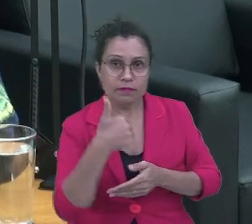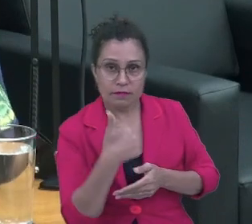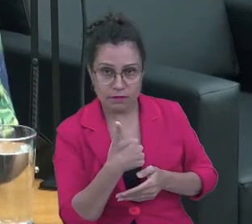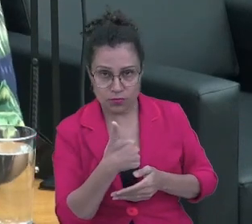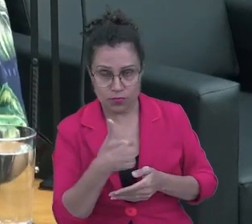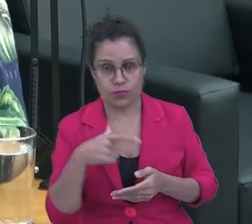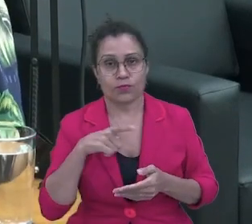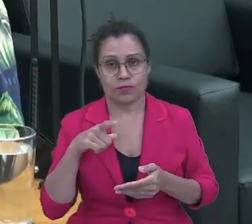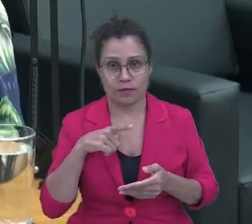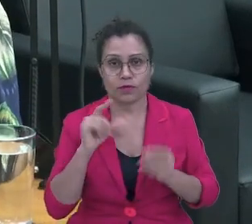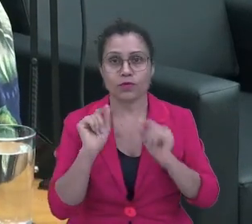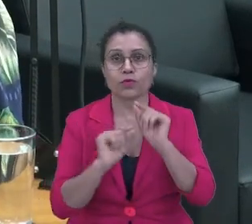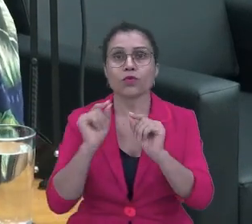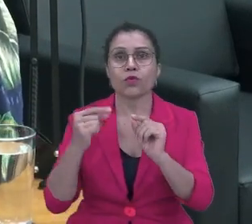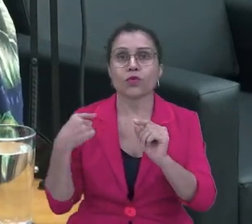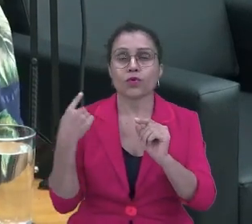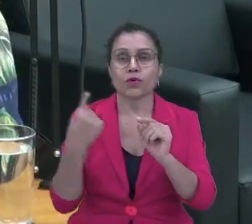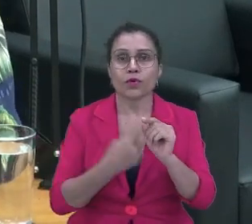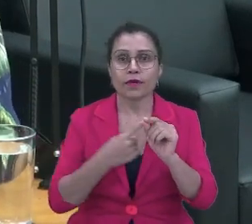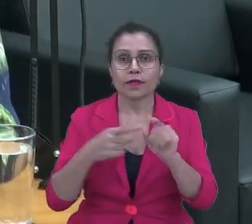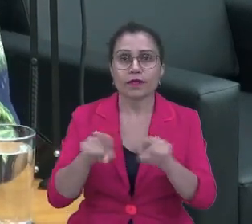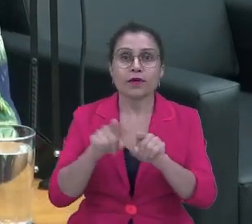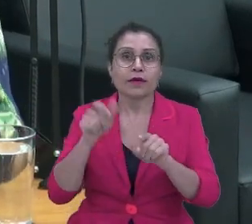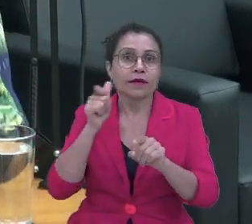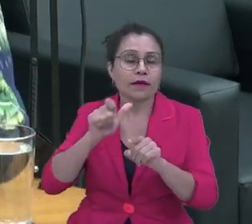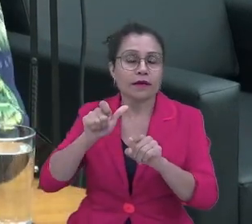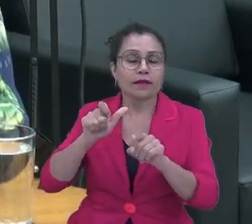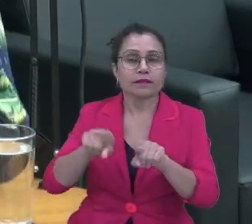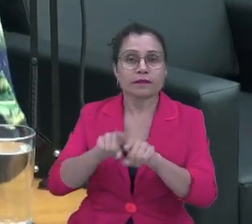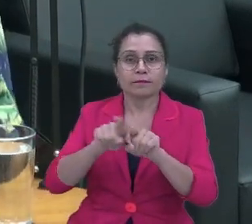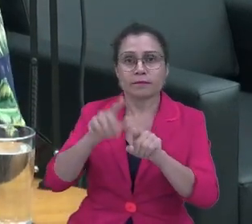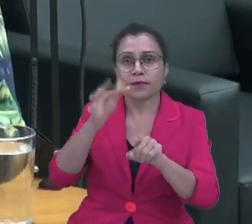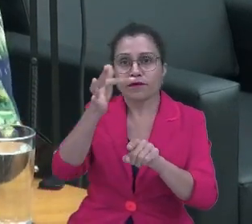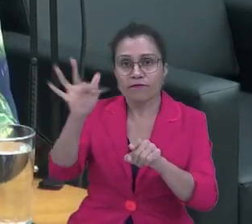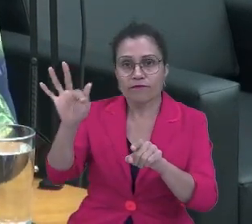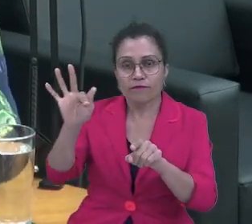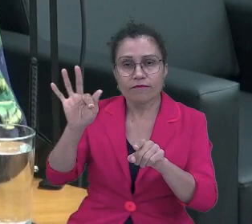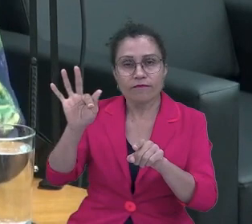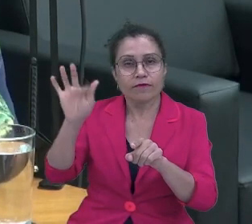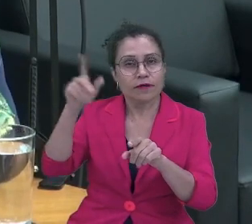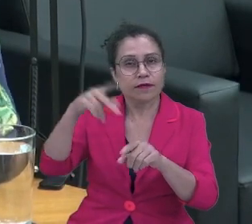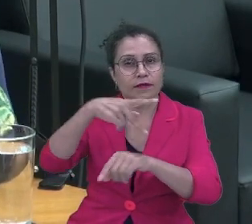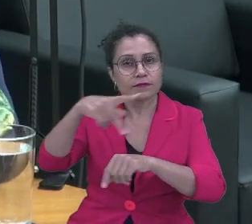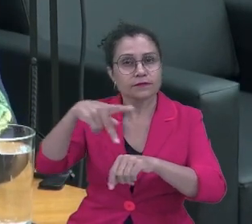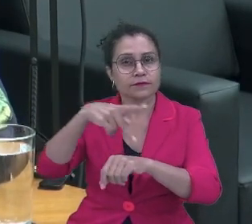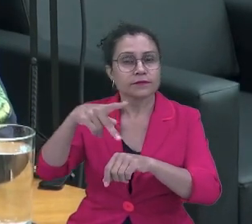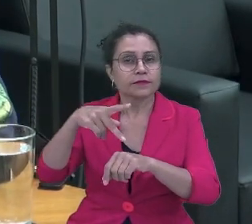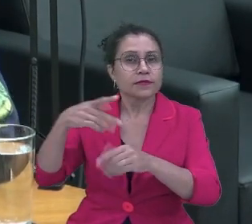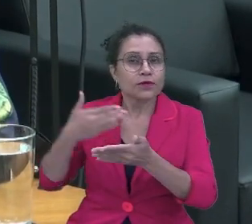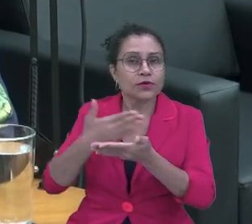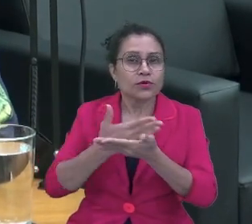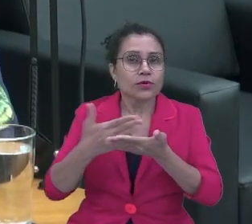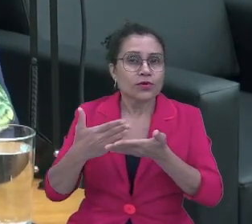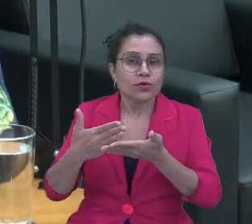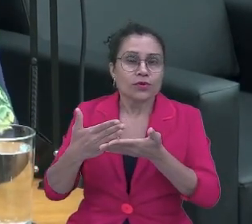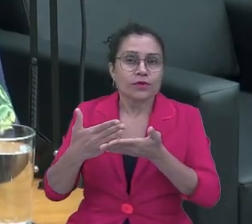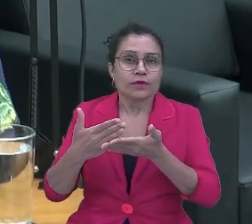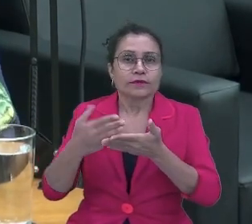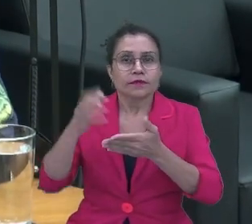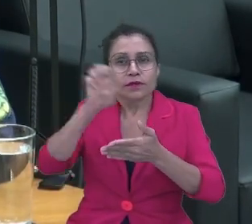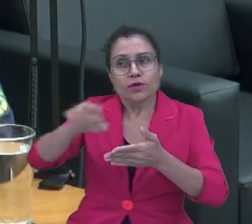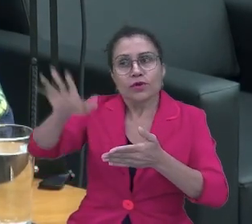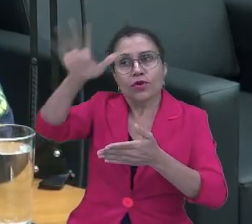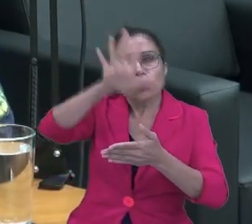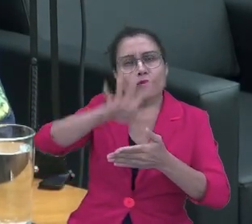1791, nós tivemos a Olympe de Gouges, francesa, porque nós tivemos também no berço, né? Estamos falando aí de um berço europeu